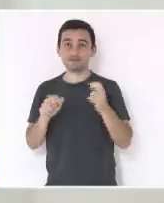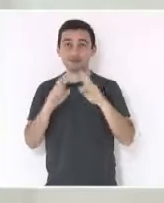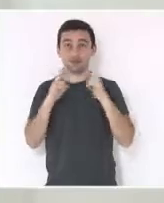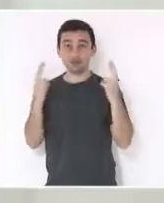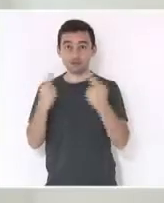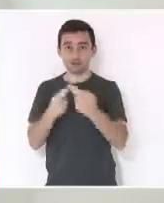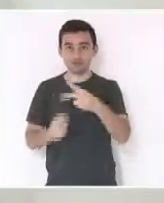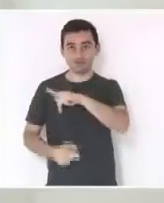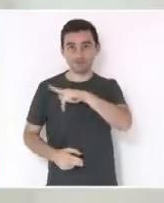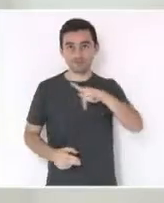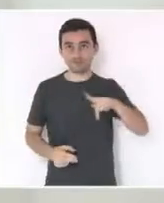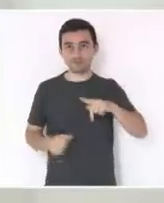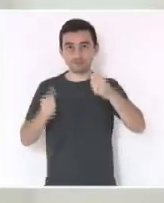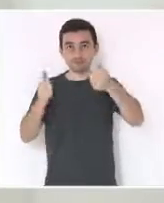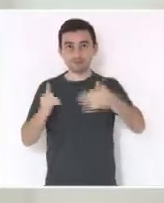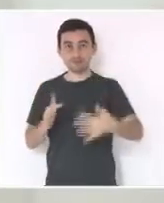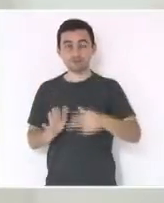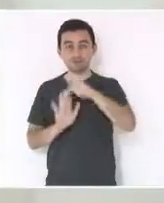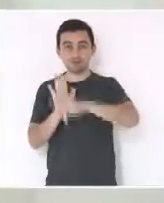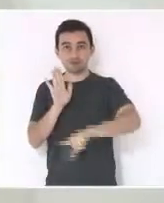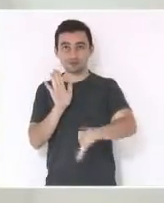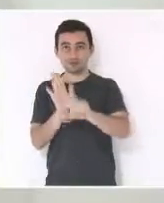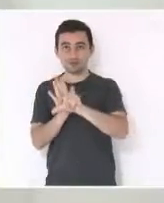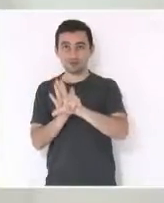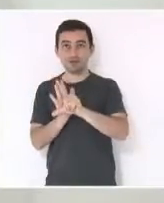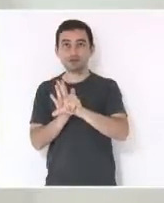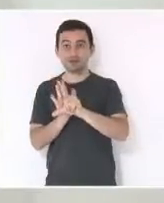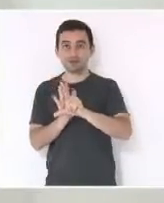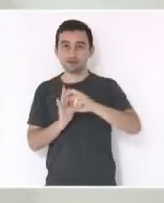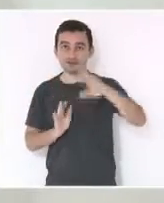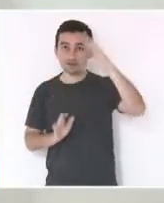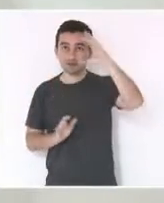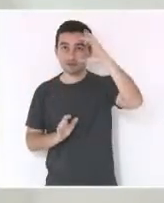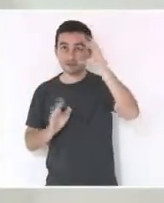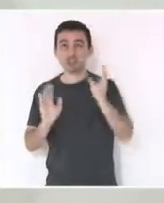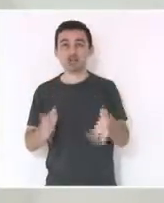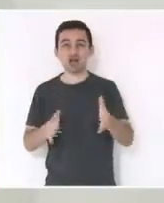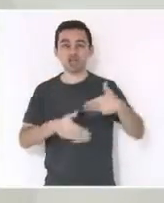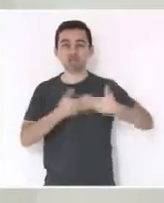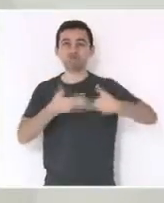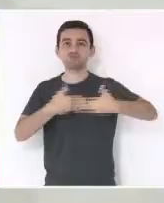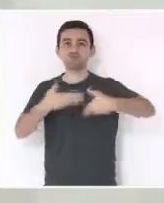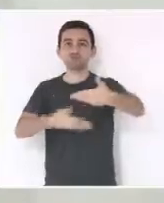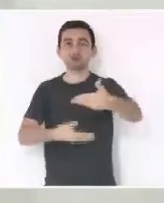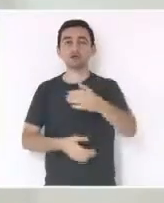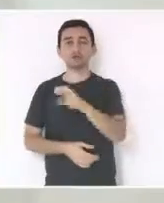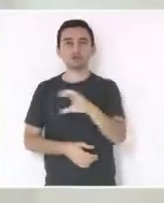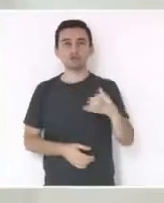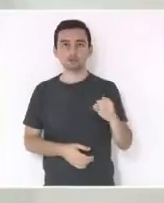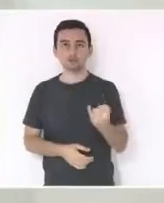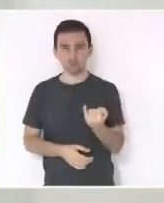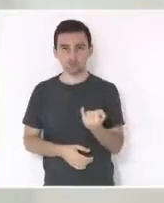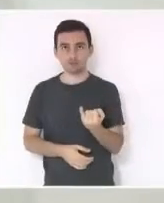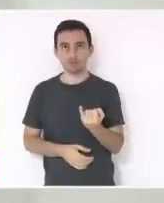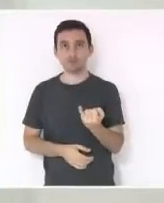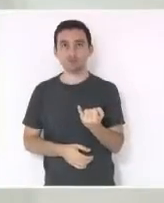trata do projeto de lei do governo raimundo que tramita na comissão de justiça que regulamenta